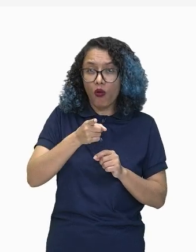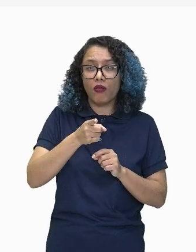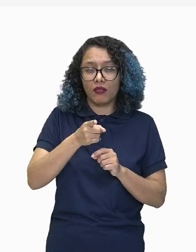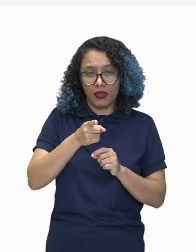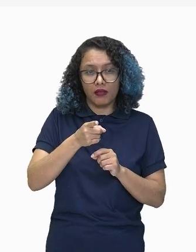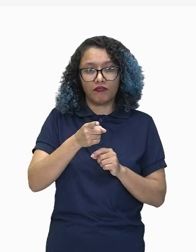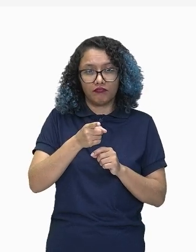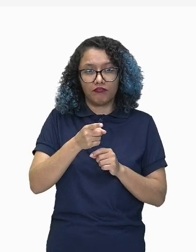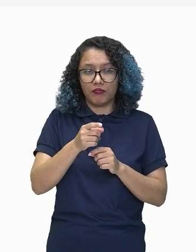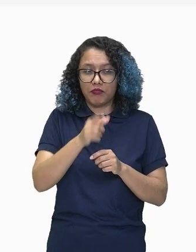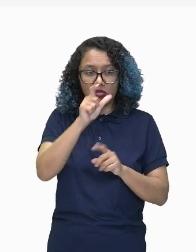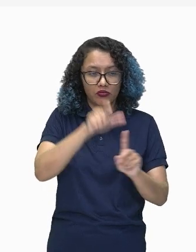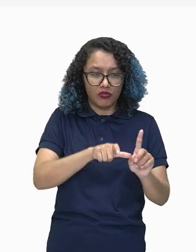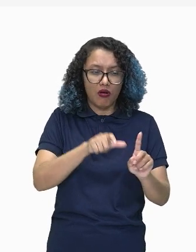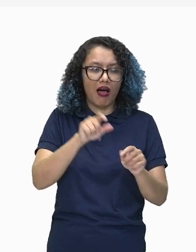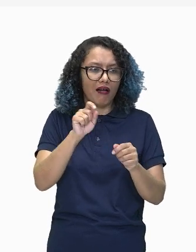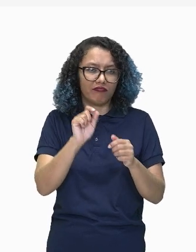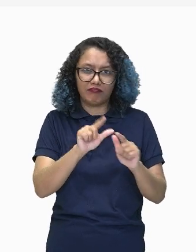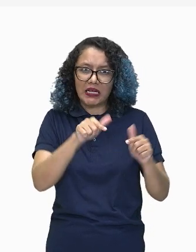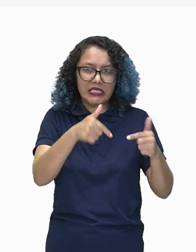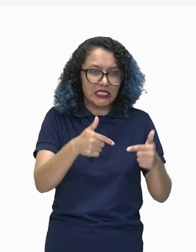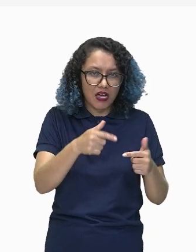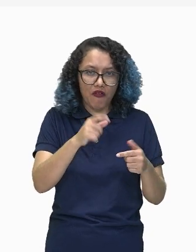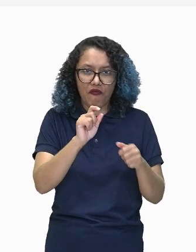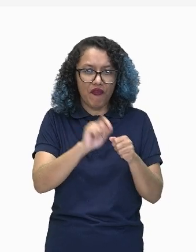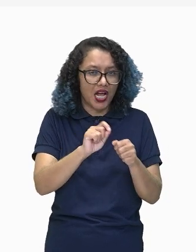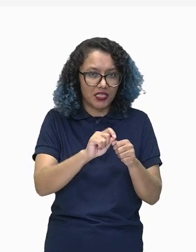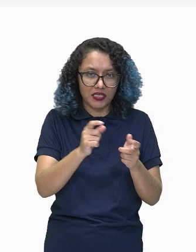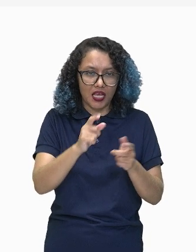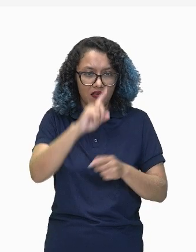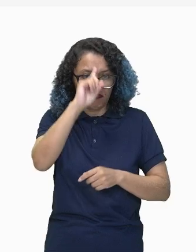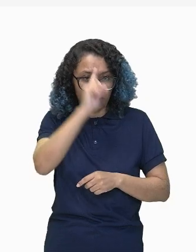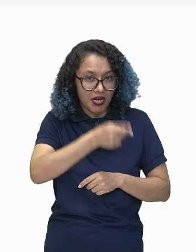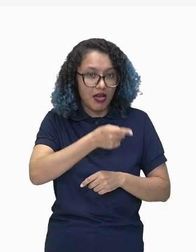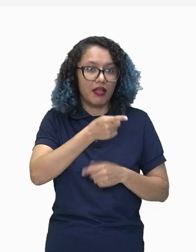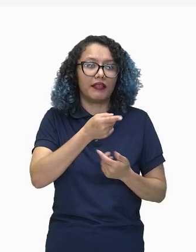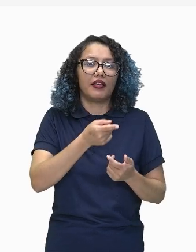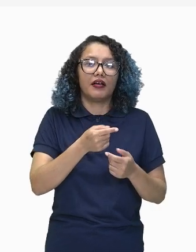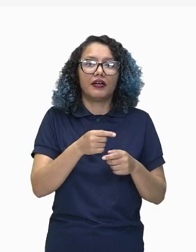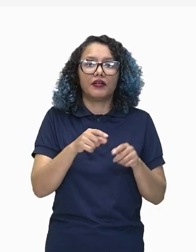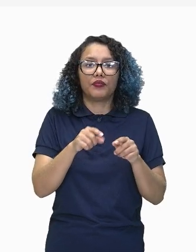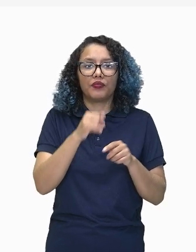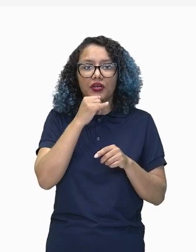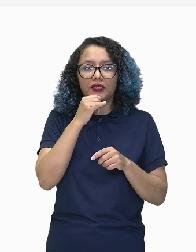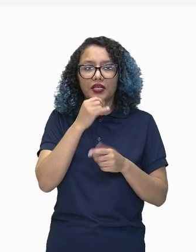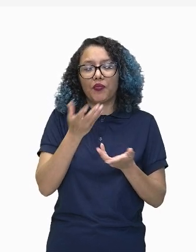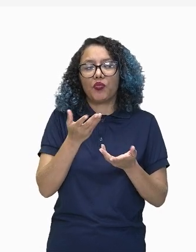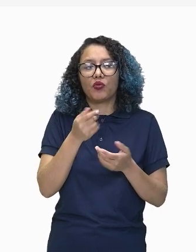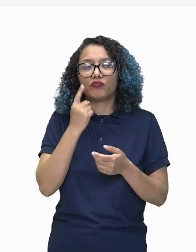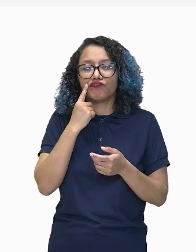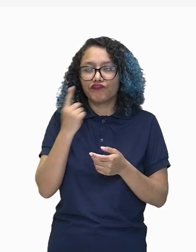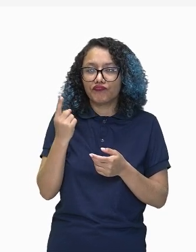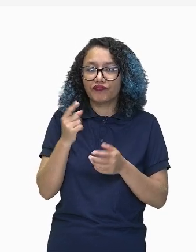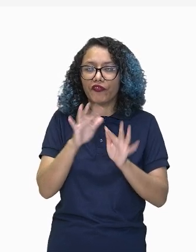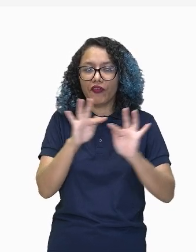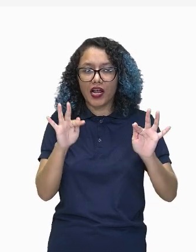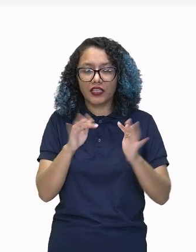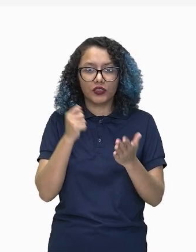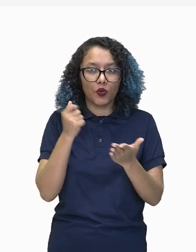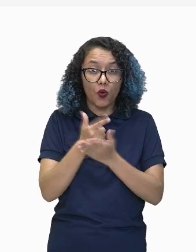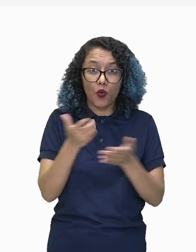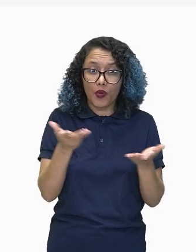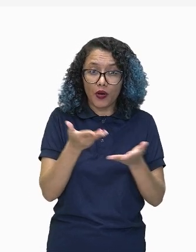alguma coisa. E aqui nós temos alguns exemplos. Por exemplo, buy now, compre agora. You must try it.